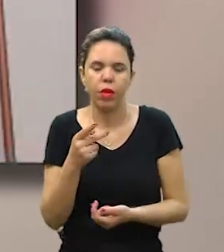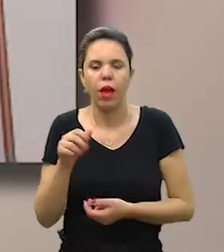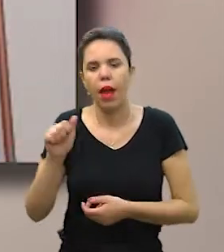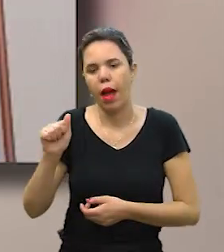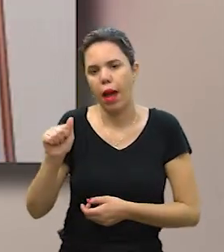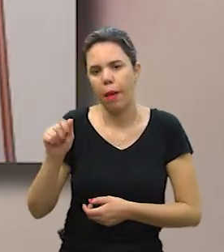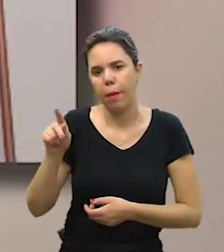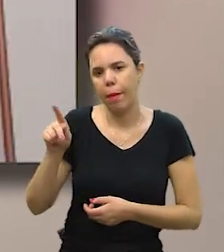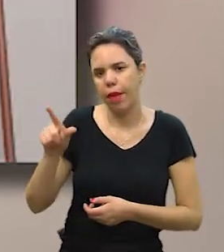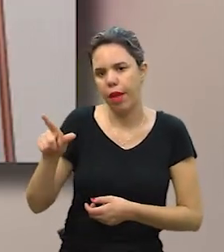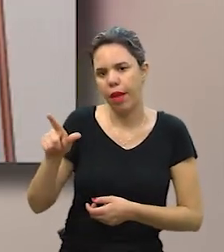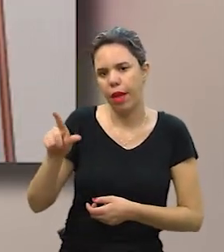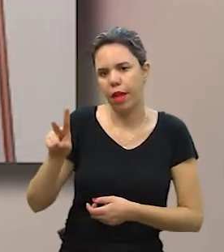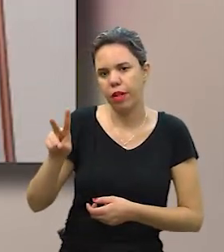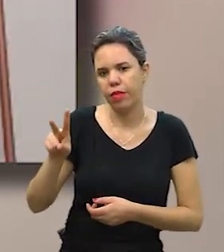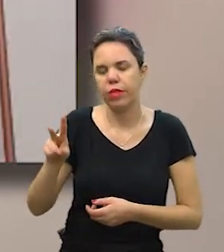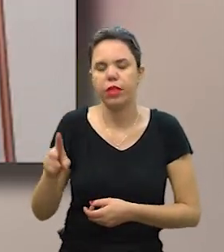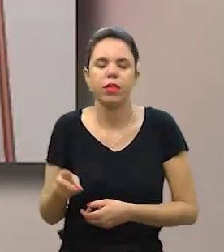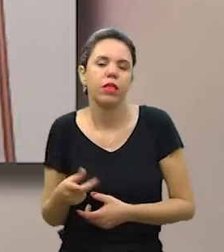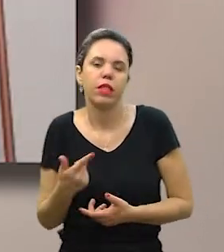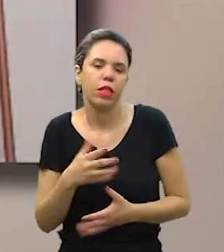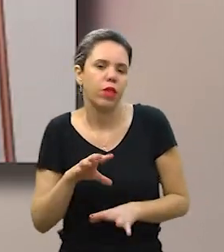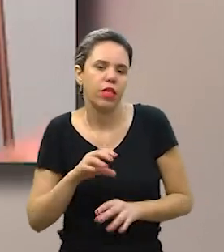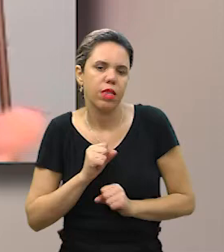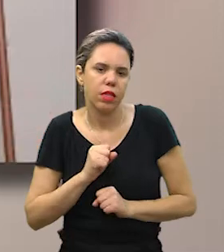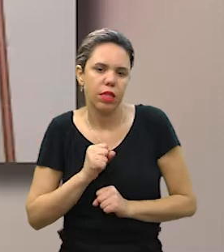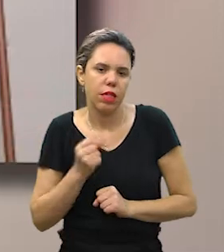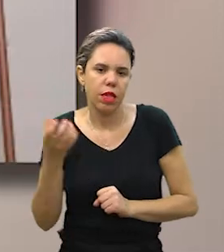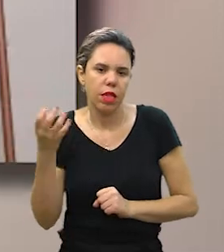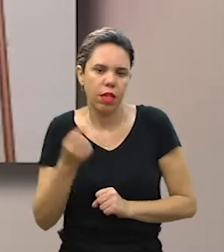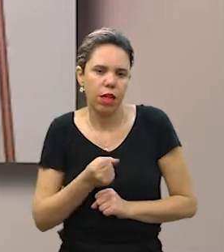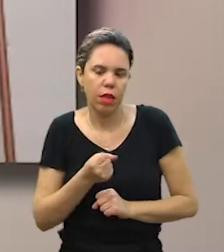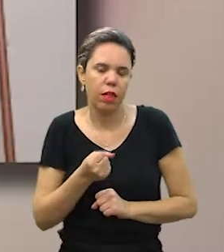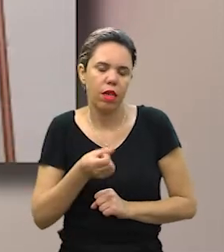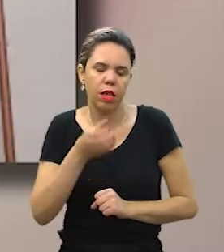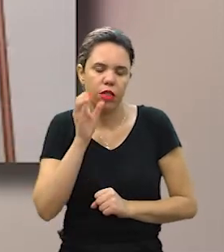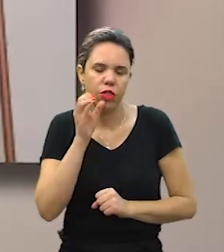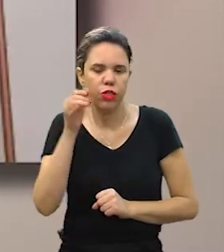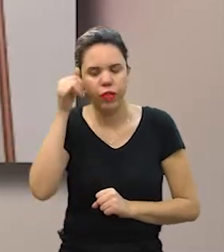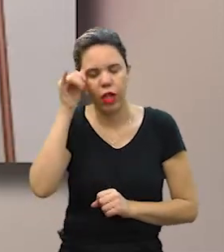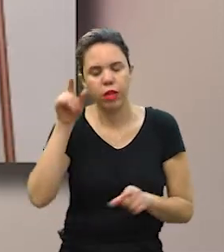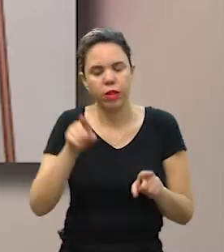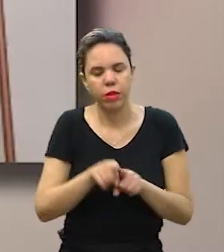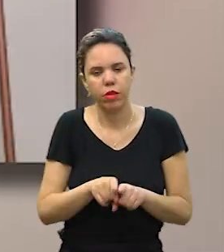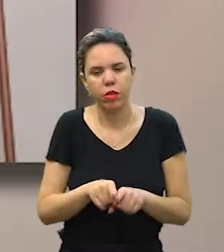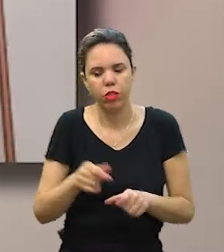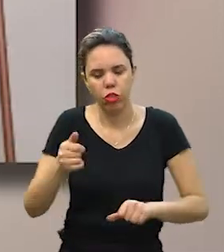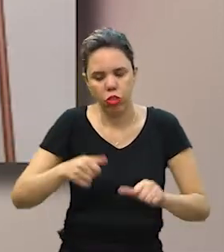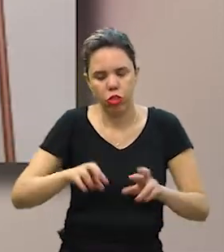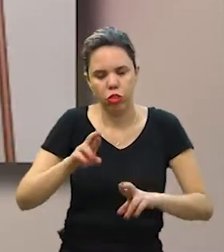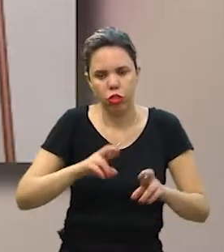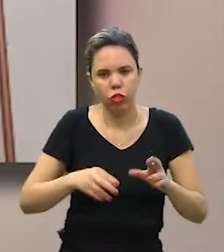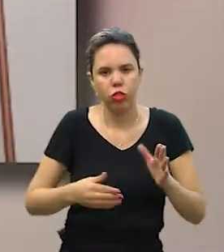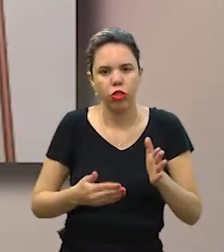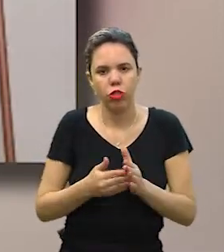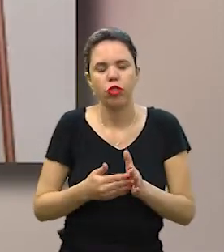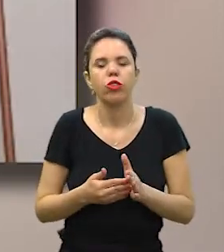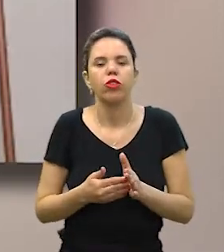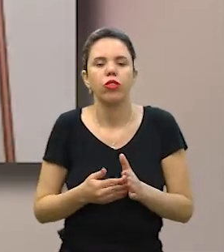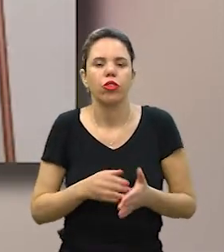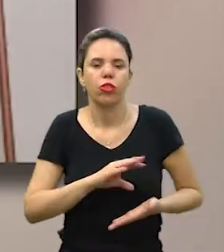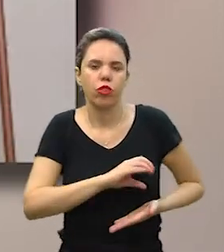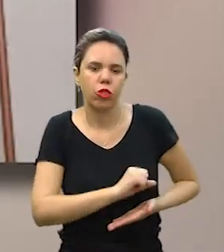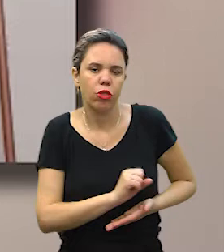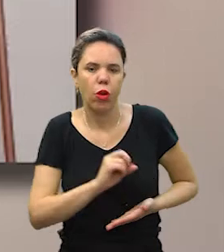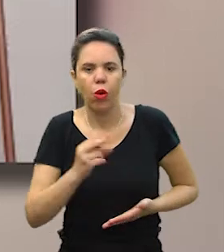APLV, no bebê que é alérgico à proteína ao leite de vaca. Enquanto você não dá esse diagnóstico, não restringe a dieta